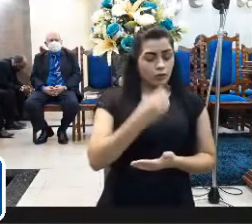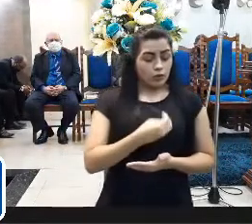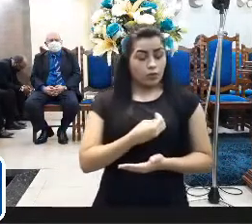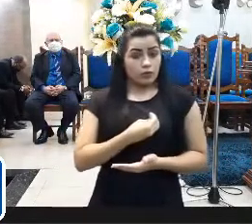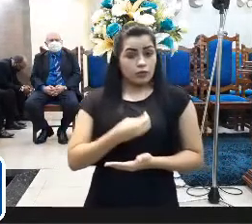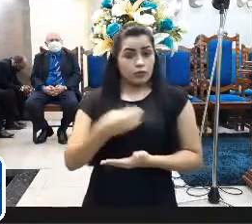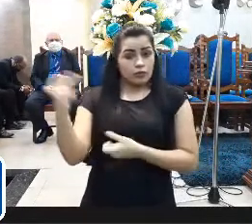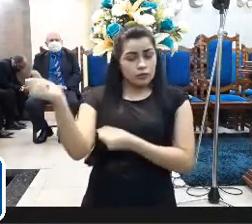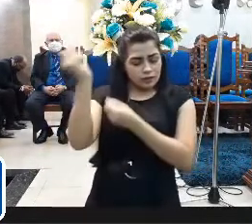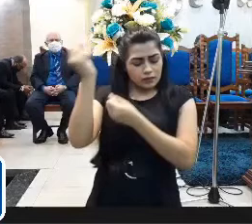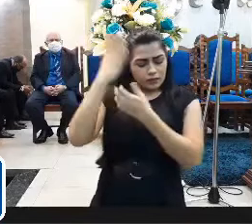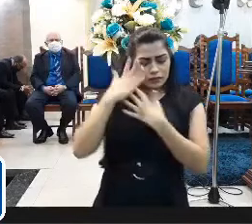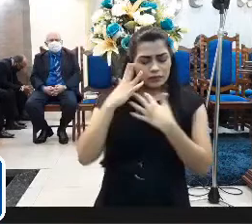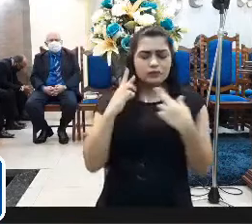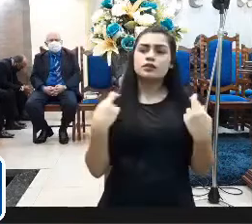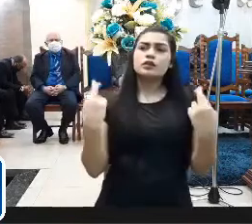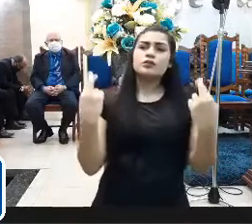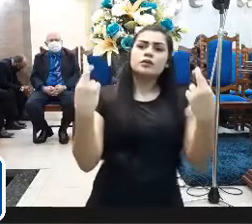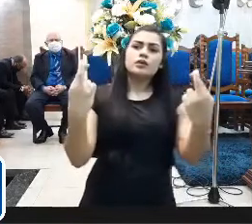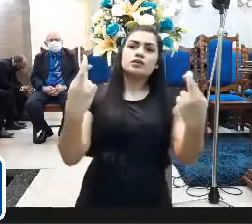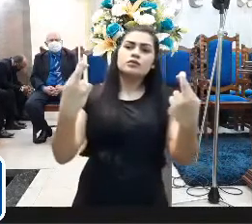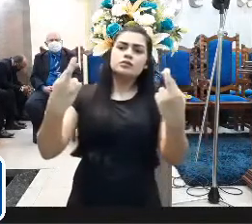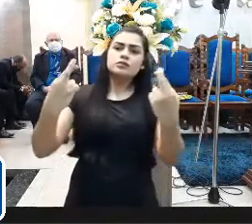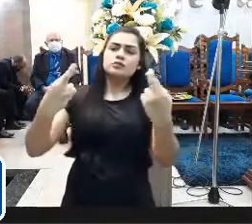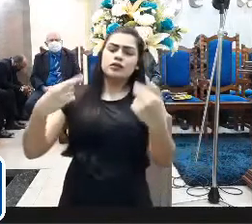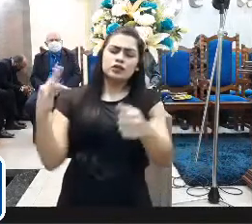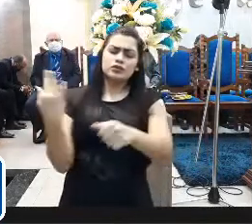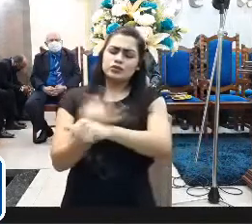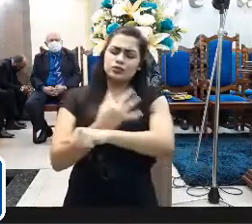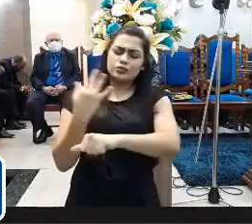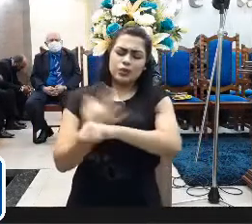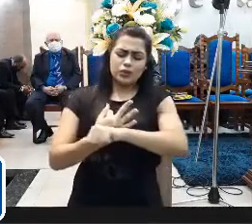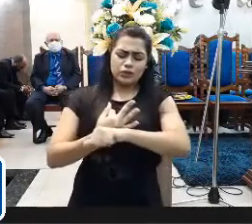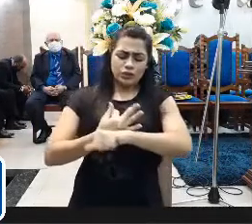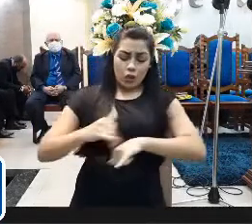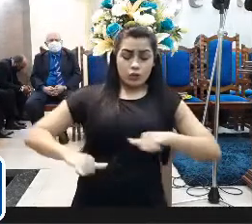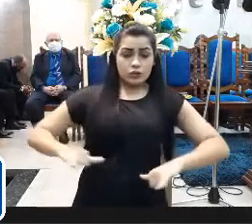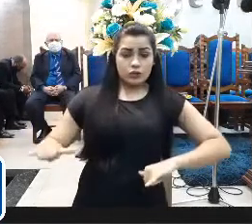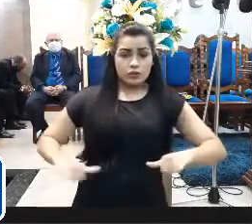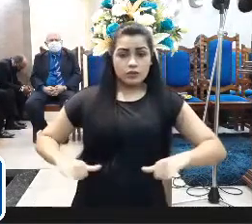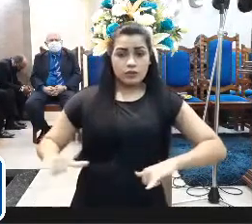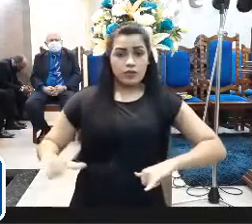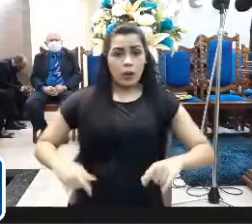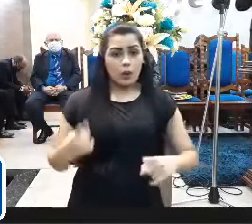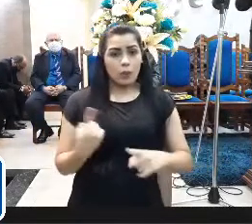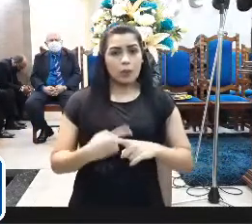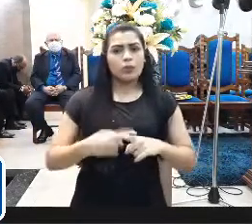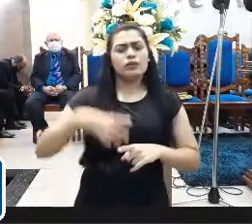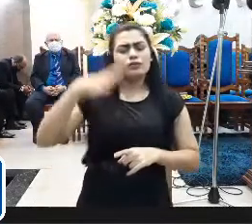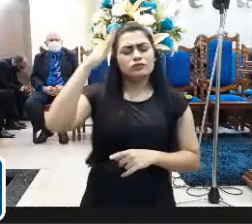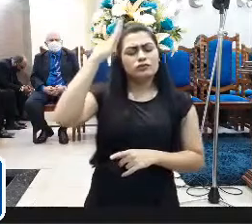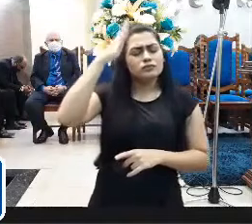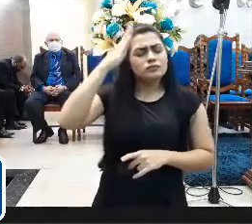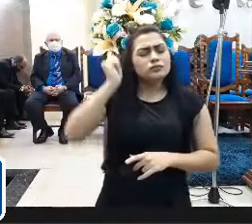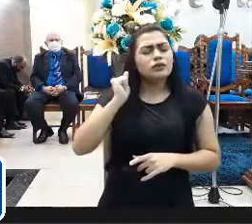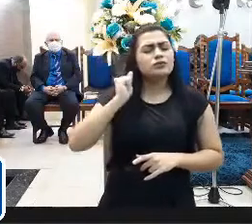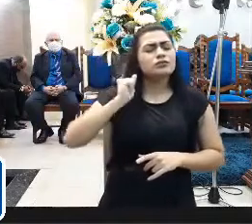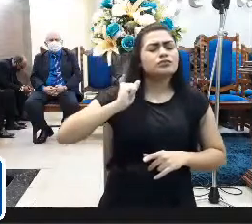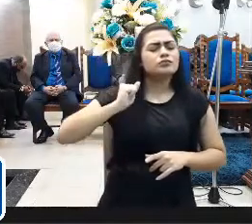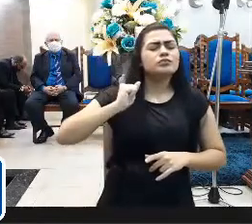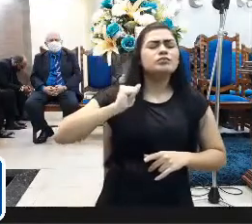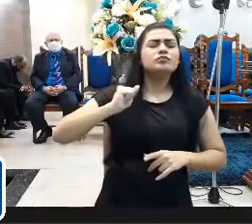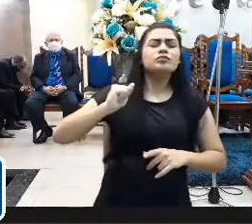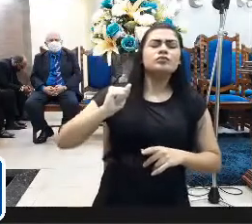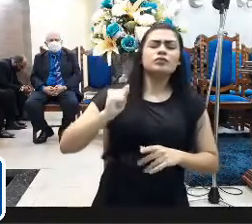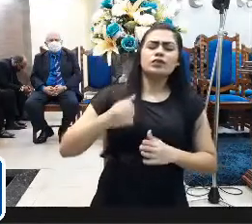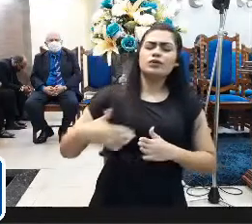consegue suportar as provas e o sofrimento, pois ele sabe que essa é a jornada da